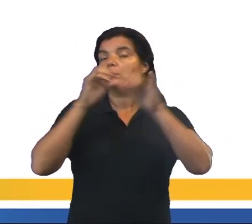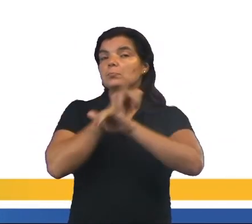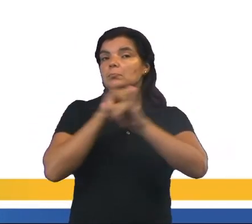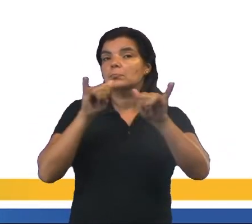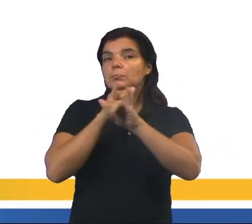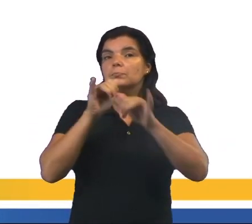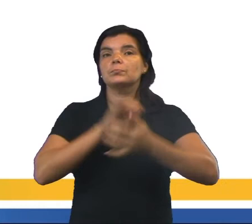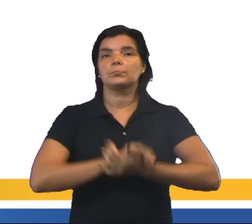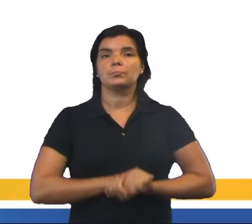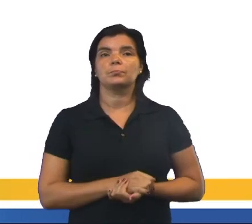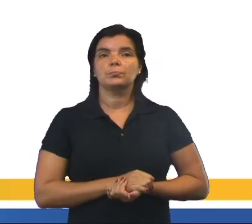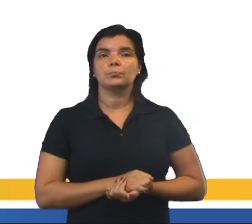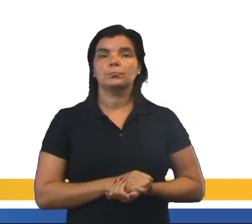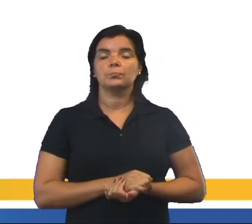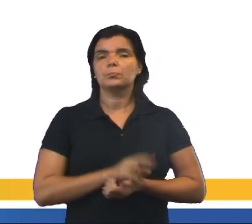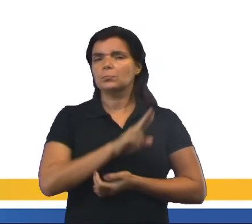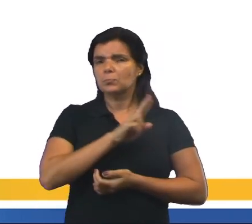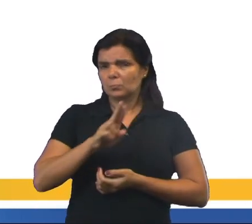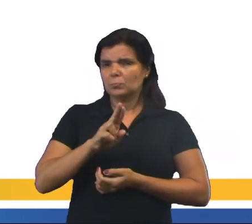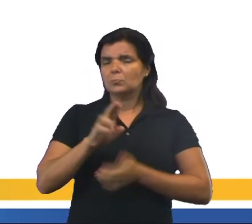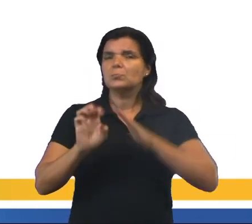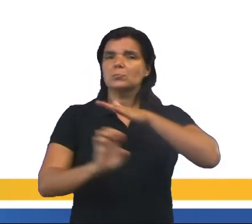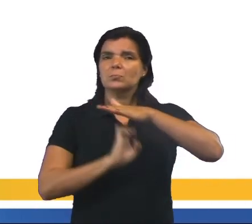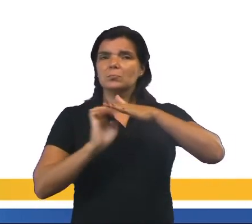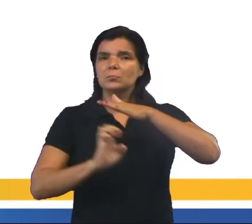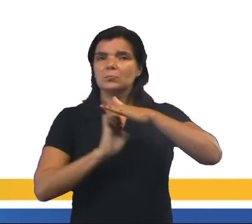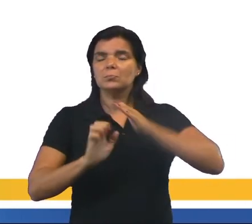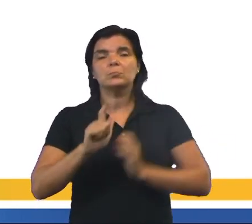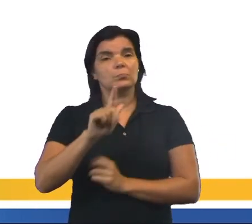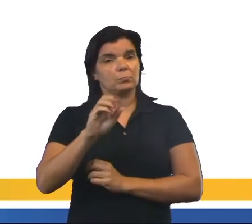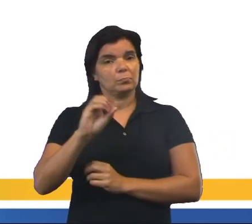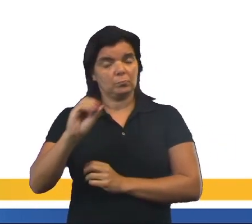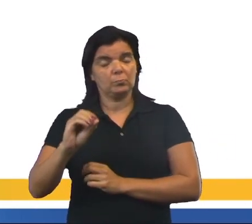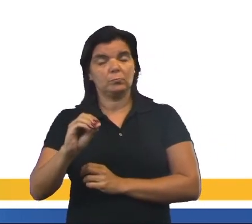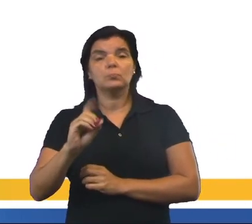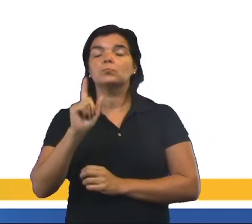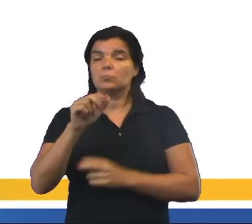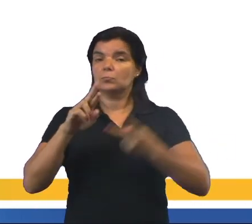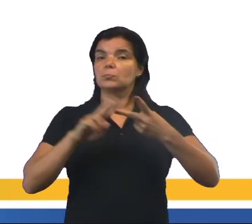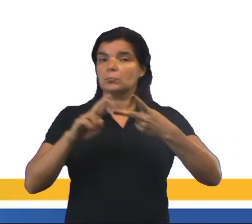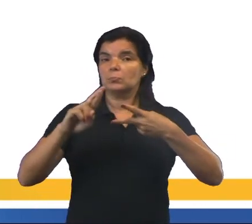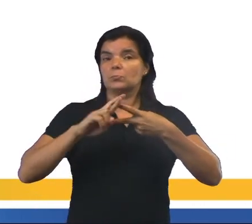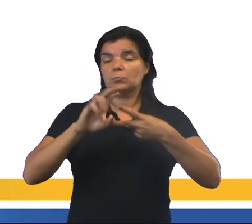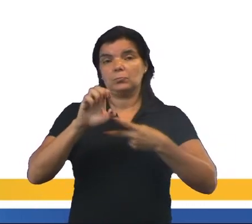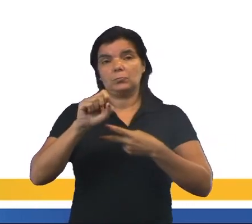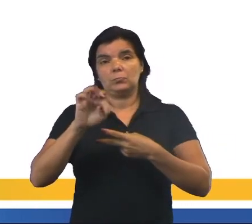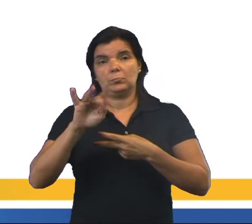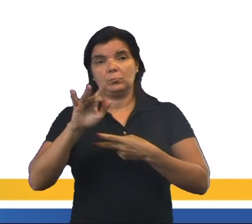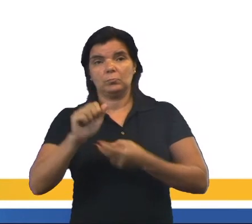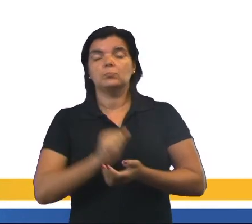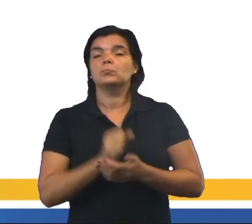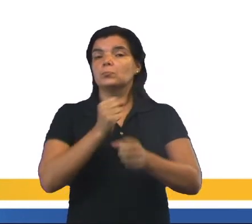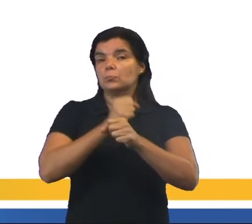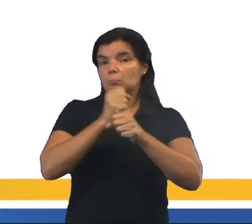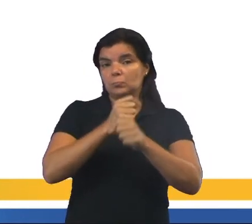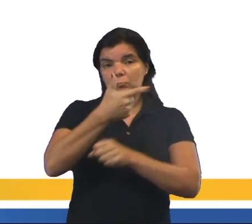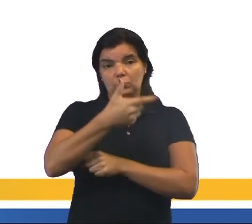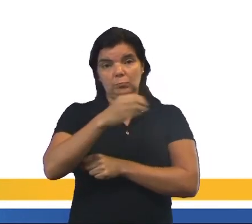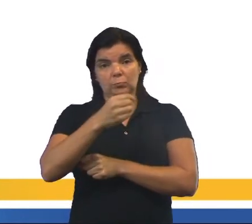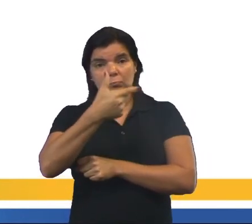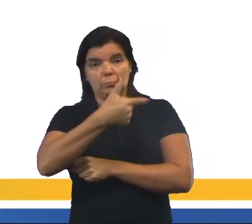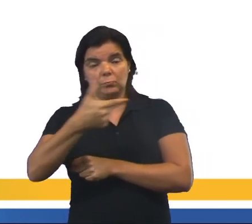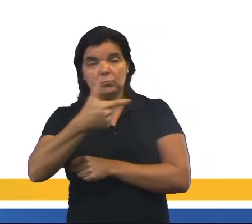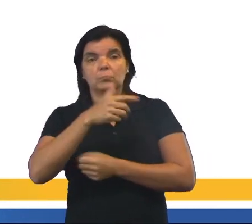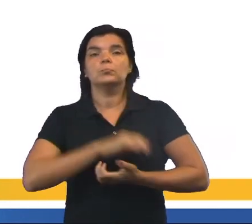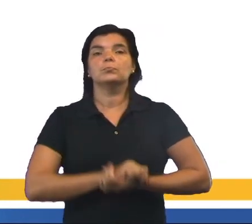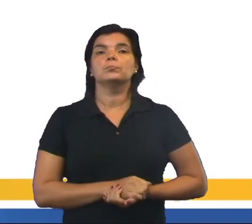notícia? O nome da empresa, Gol, é um recurso estilístico. Letra B, o ano de 2022, a